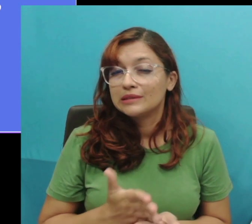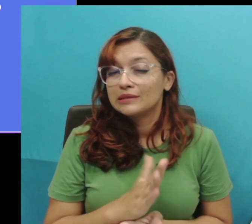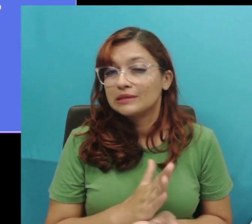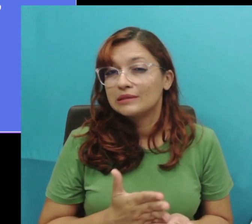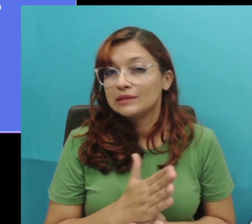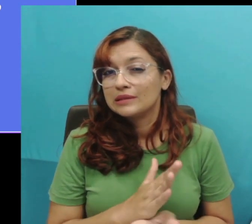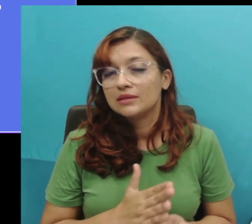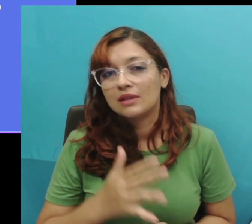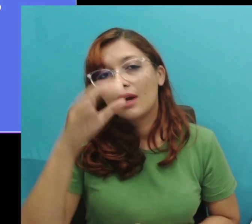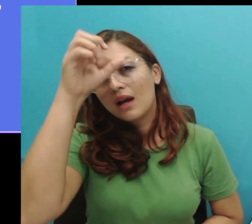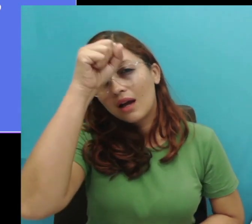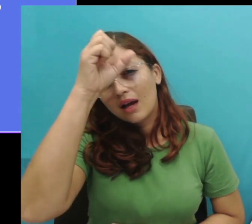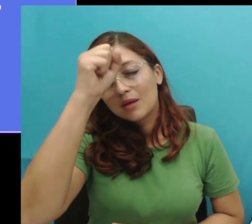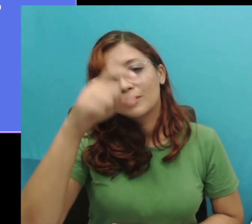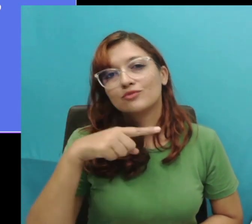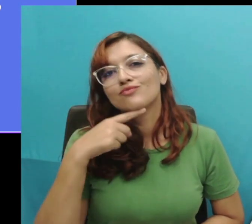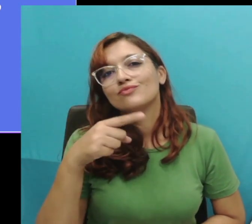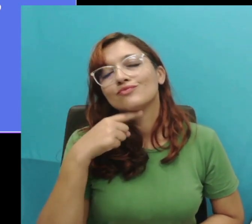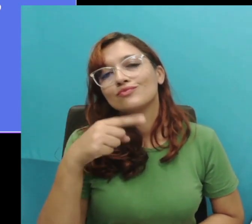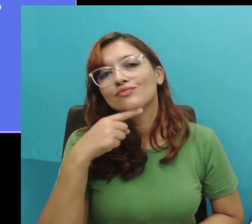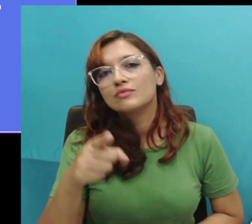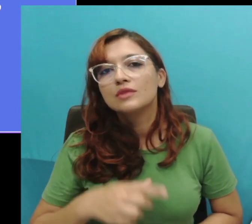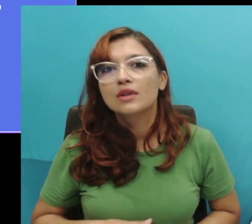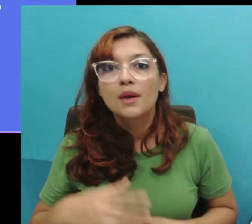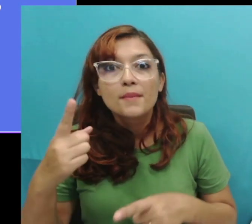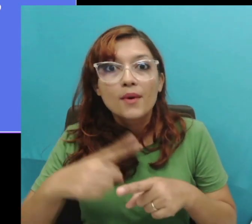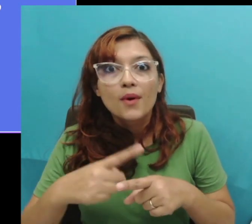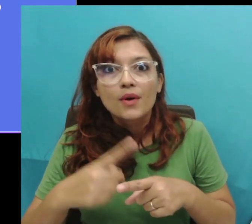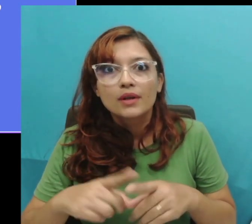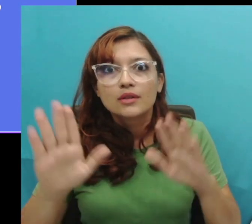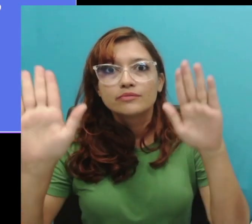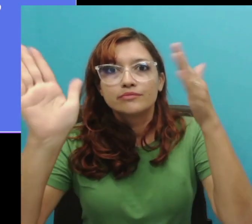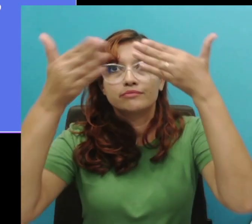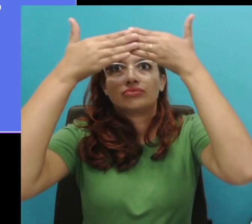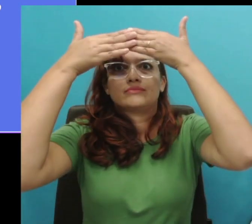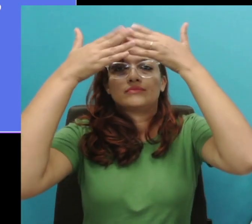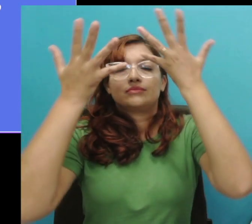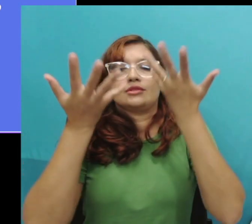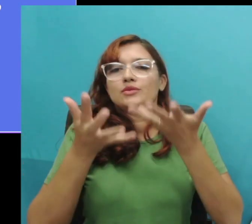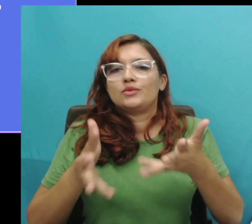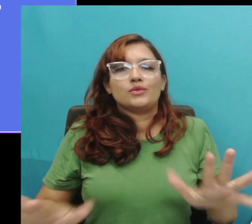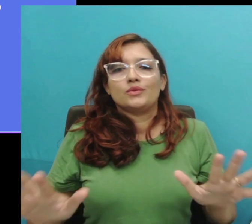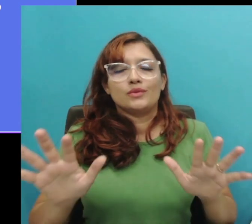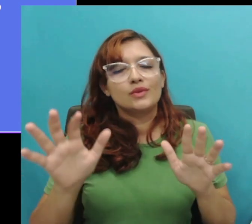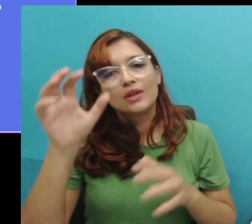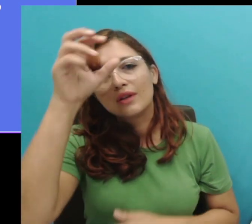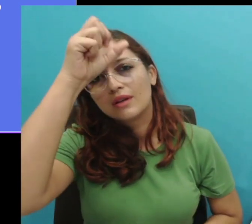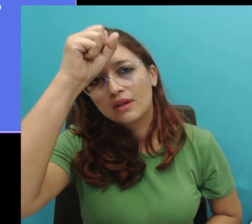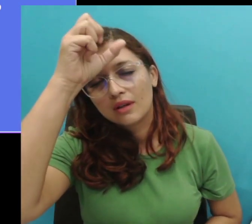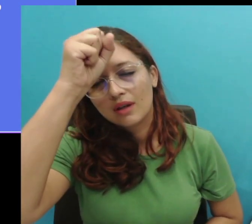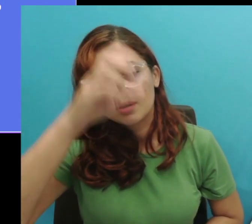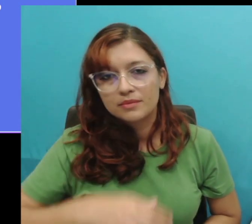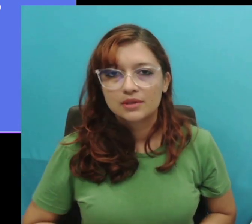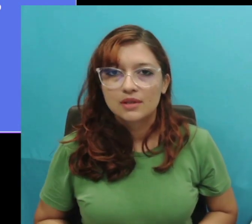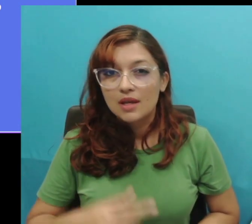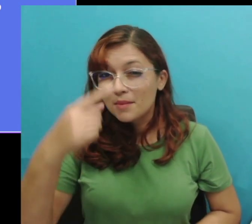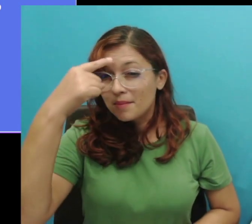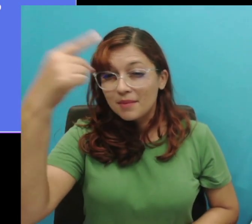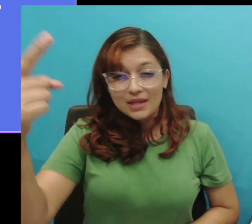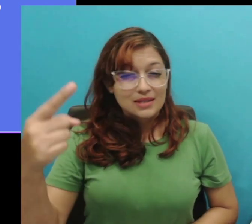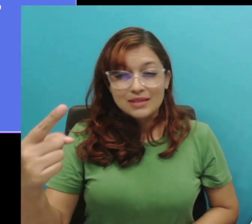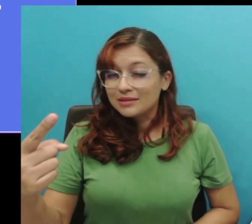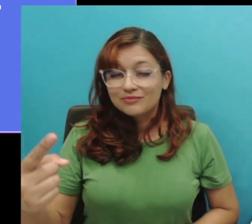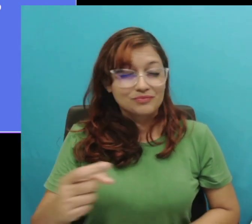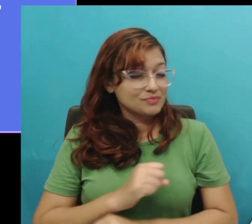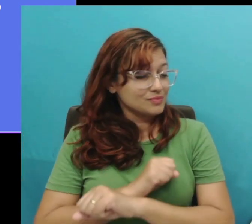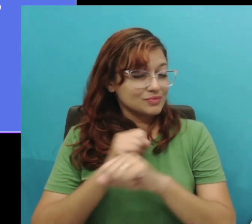né, a disciplina ou o componente curricular de física extremamente difícil e é como se eles bloqueassem a mente